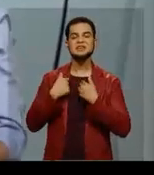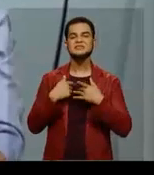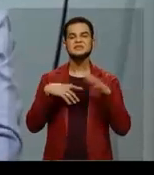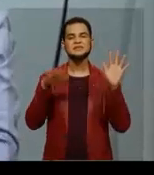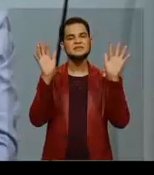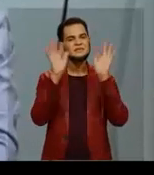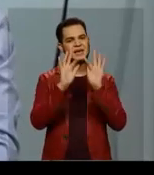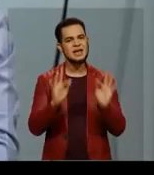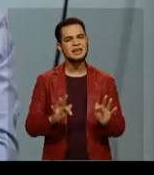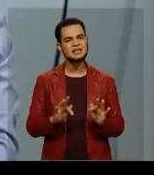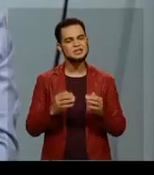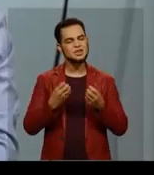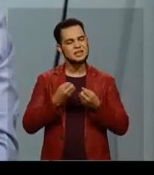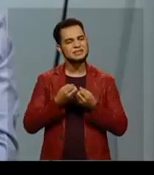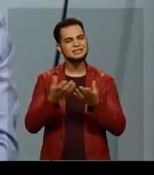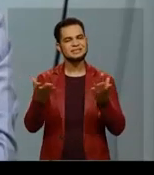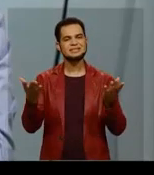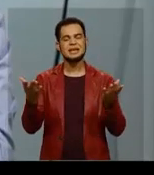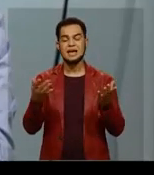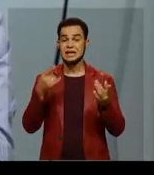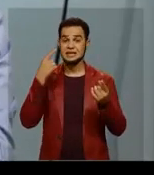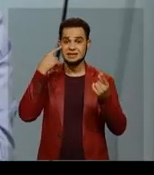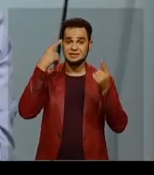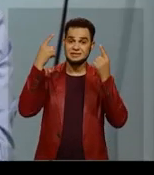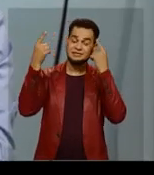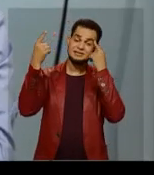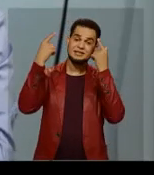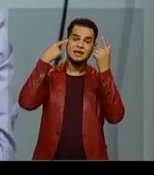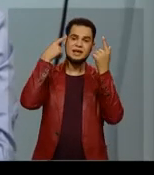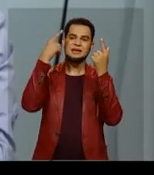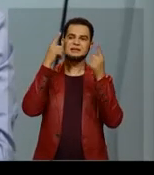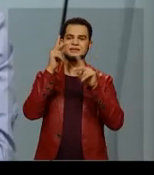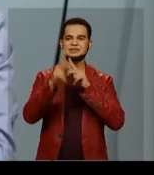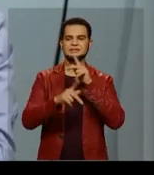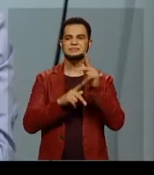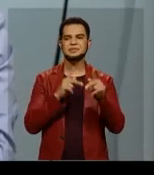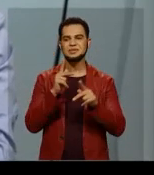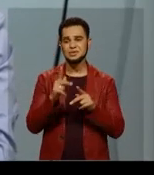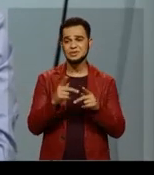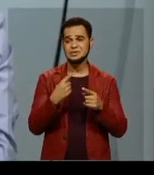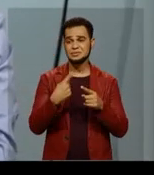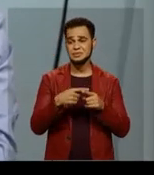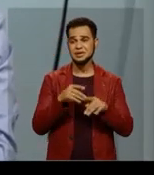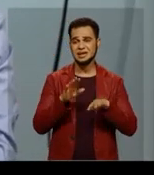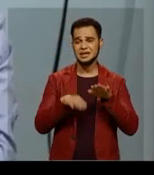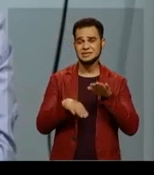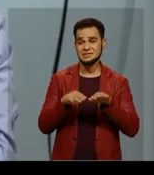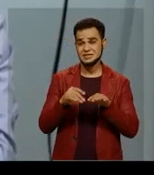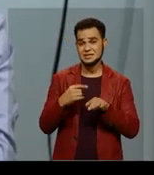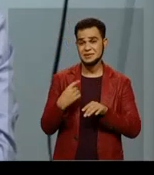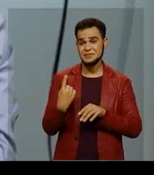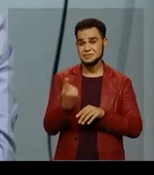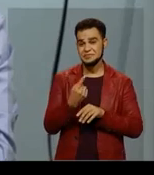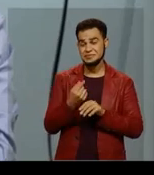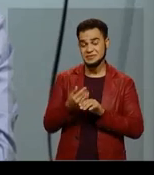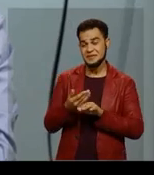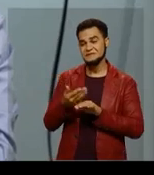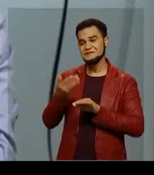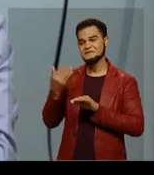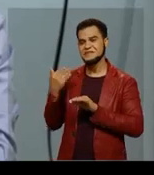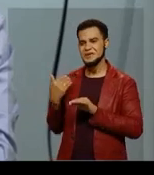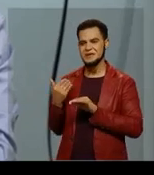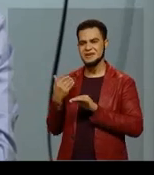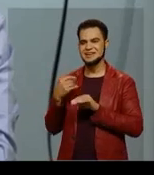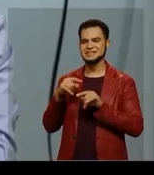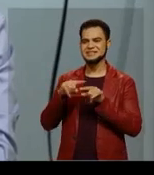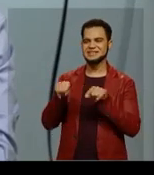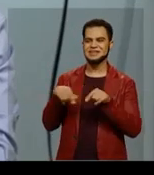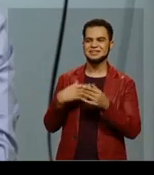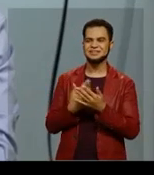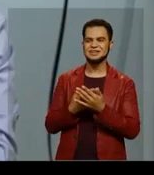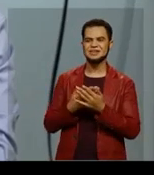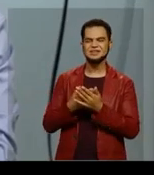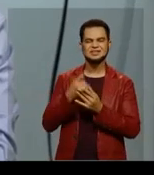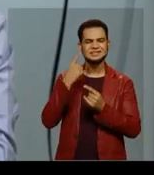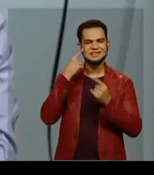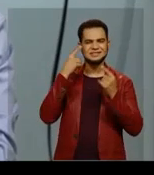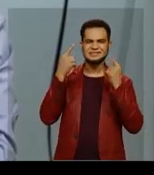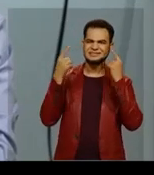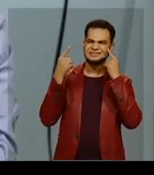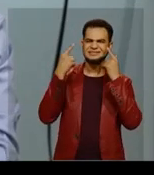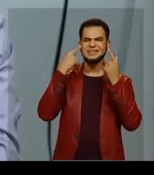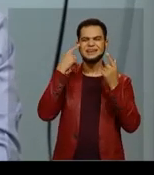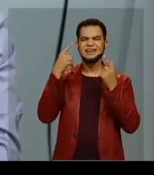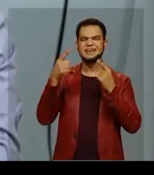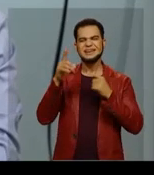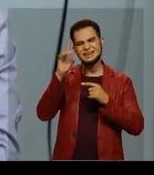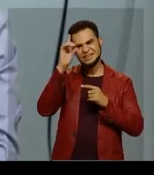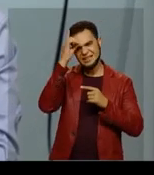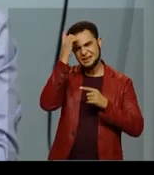às pessoas, que o professor sabe fazer muito bem, mas a gente que está fora de sala de aula tem que estudar, que vê mais, tem ideia, criar ideias